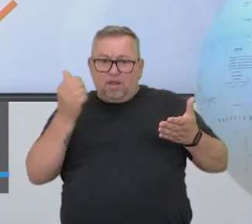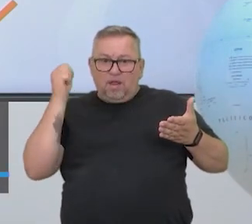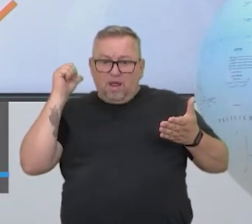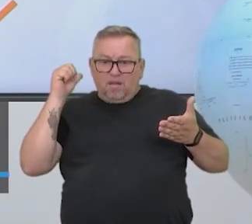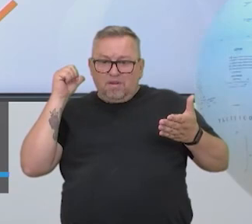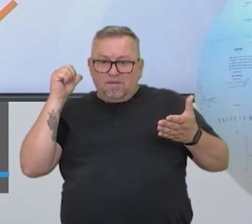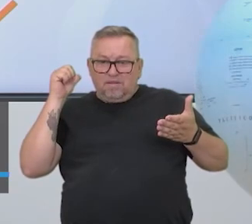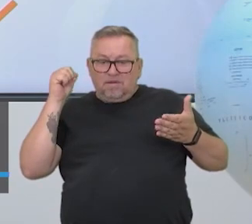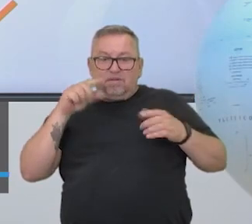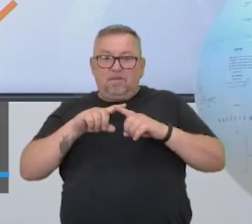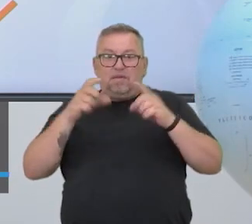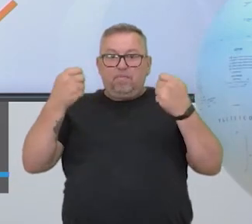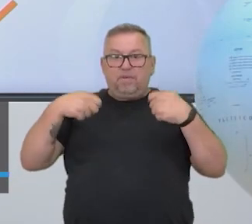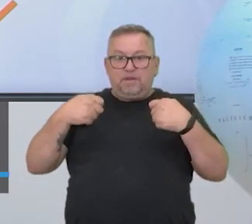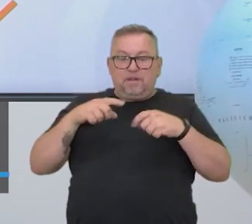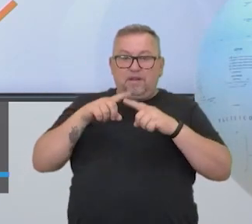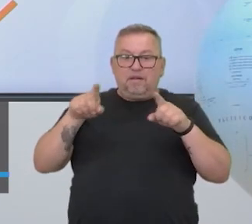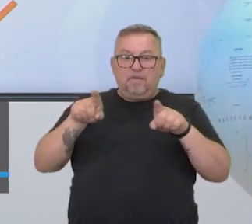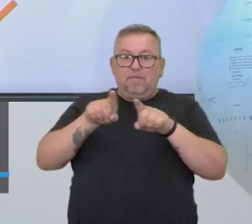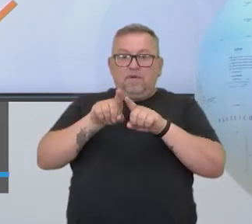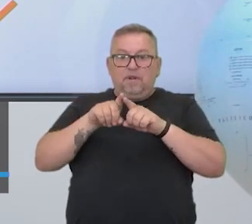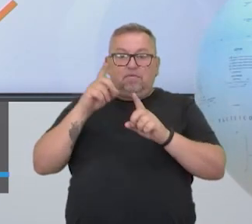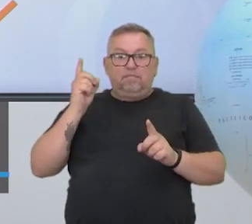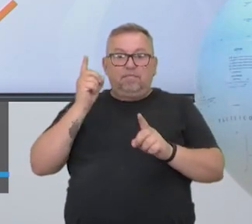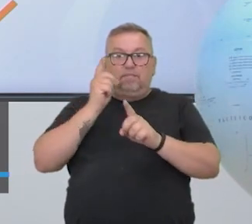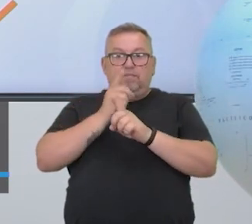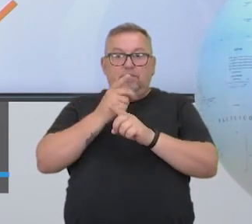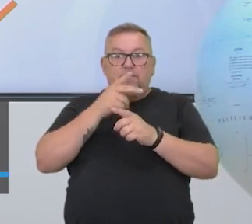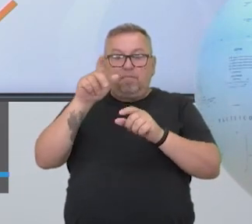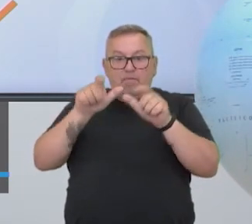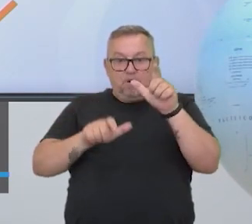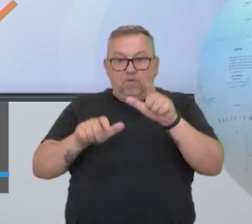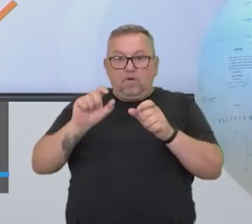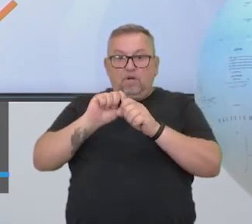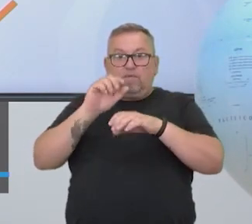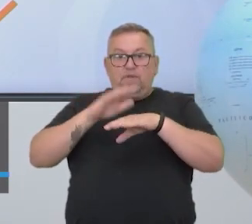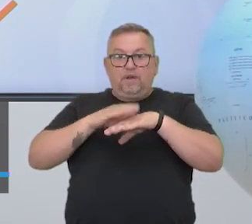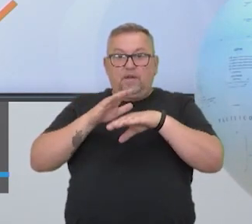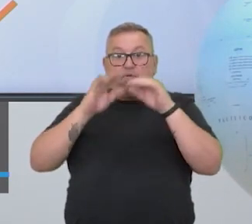houver a necessidade de sempre identificar as pessoas que fizeram